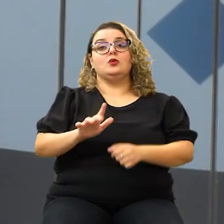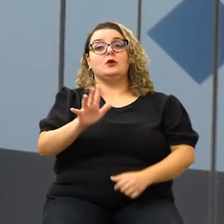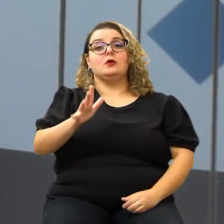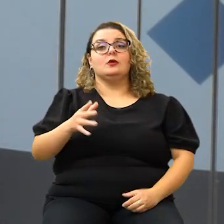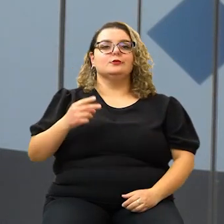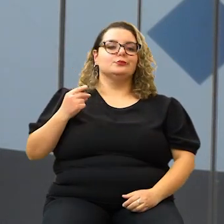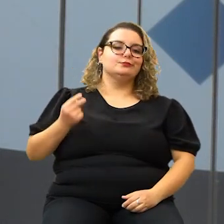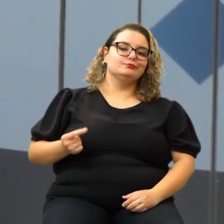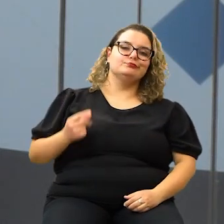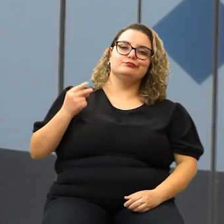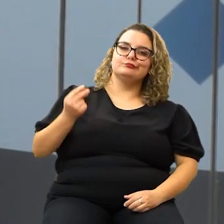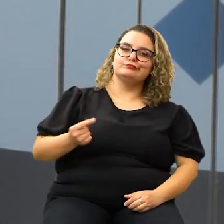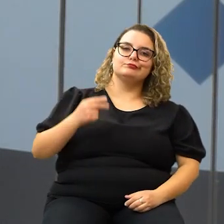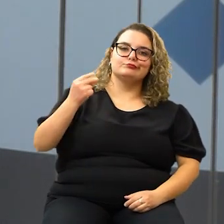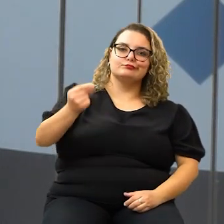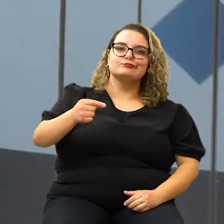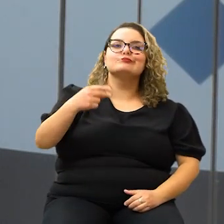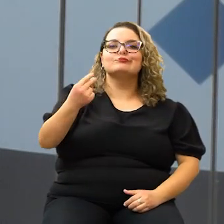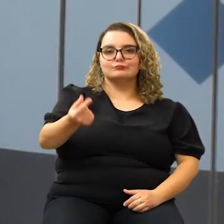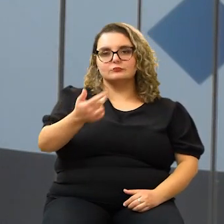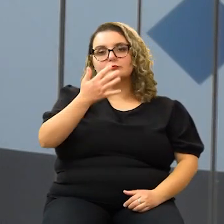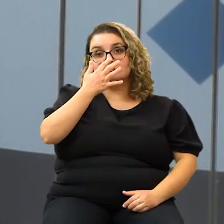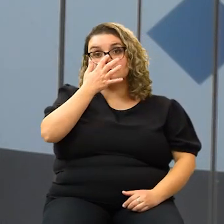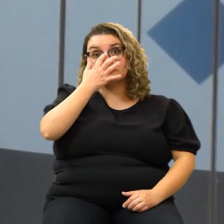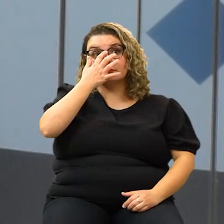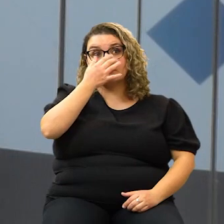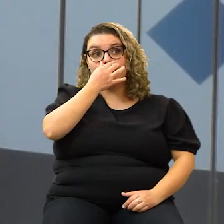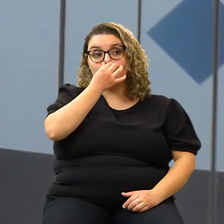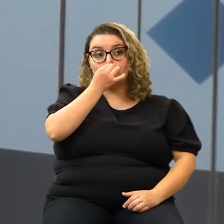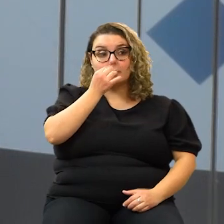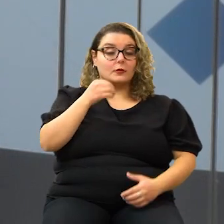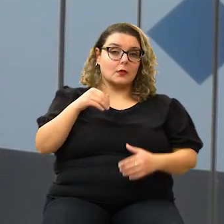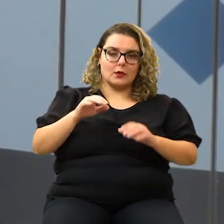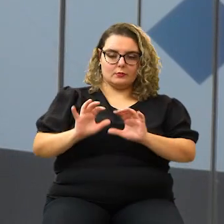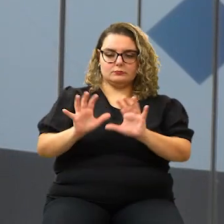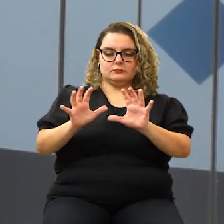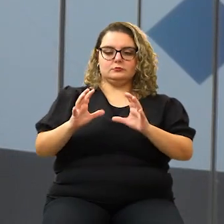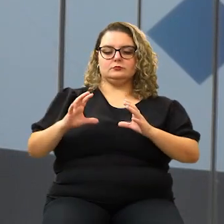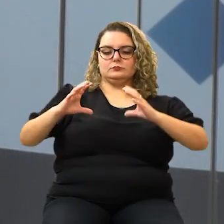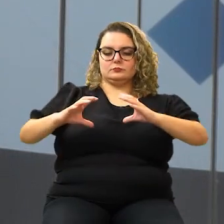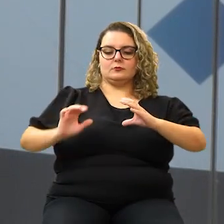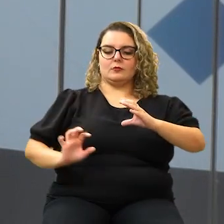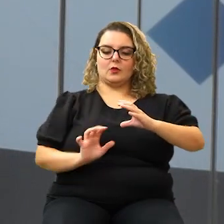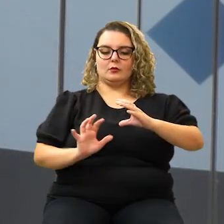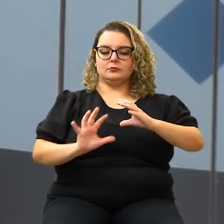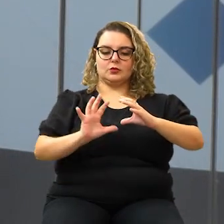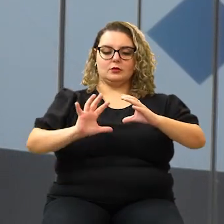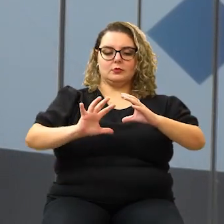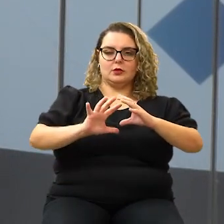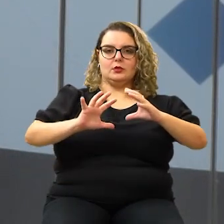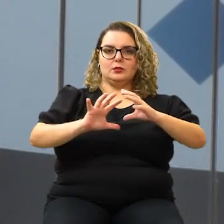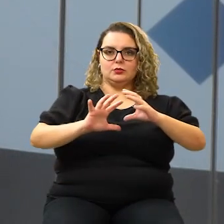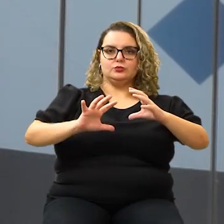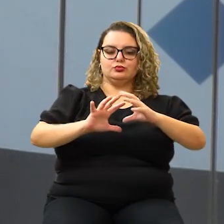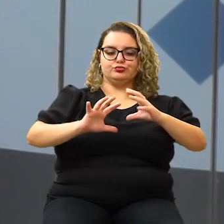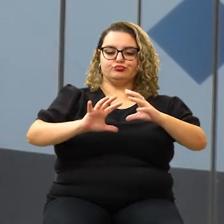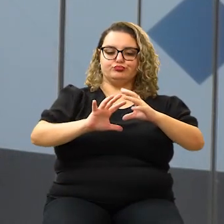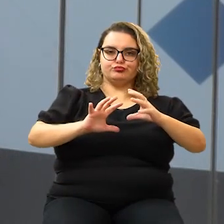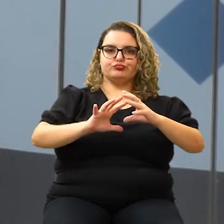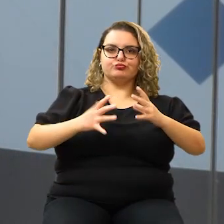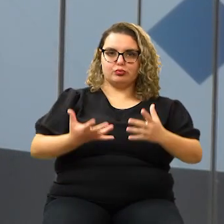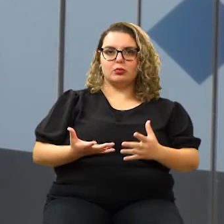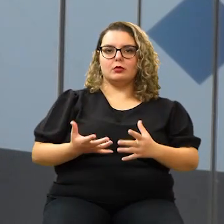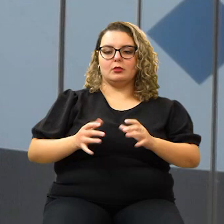longa vida, então ele fica armazenado, como se ele ficasse armazenado, como se a atmosfera fosse